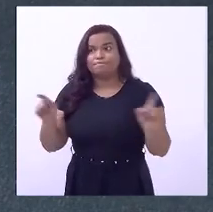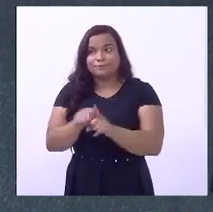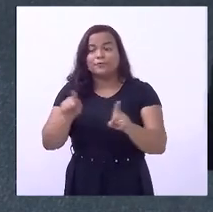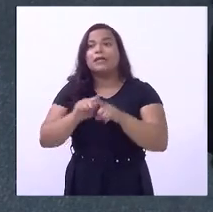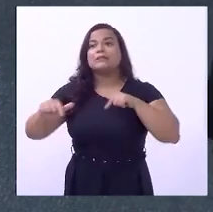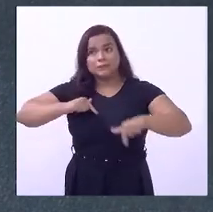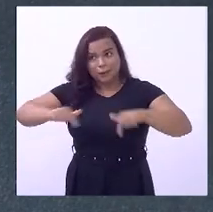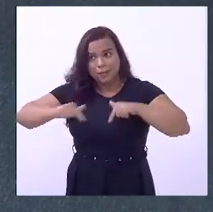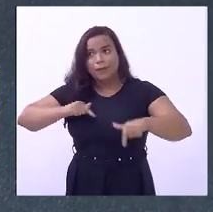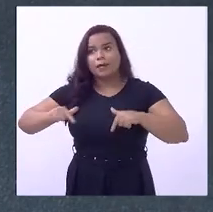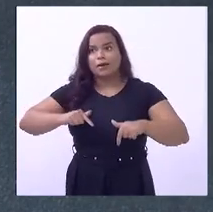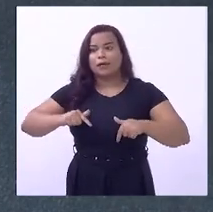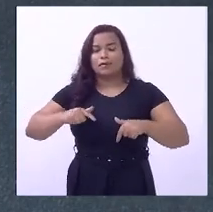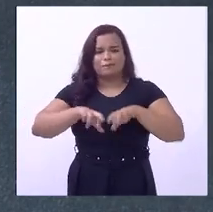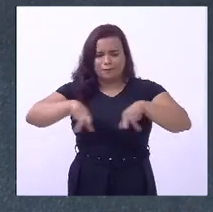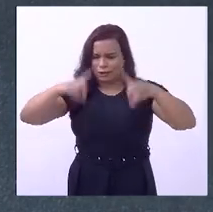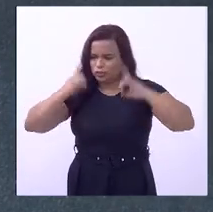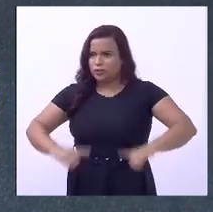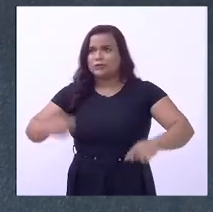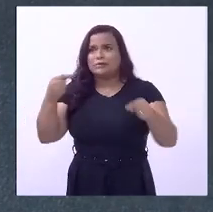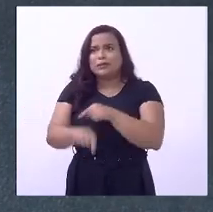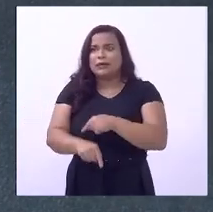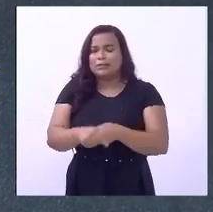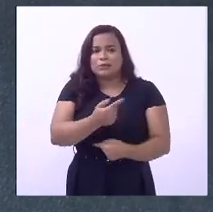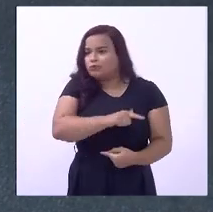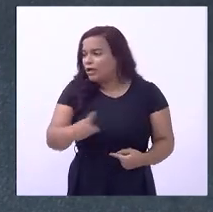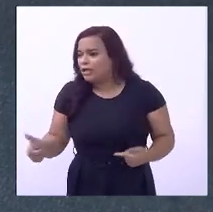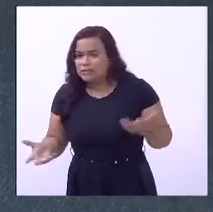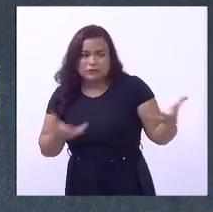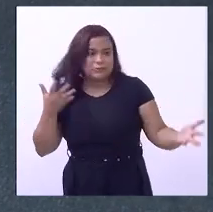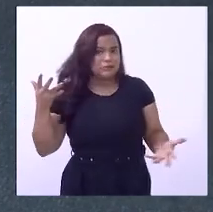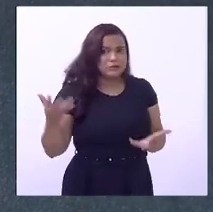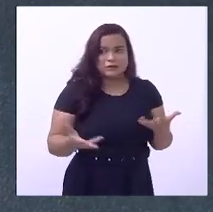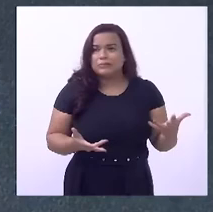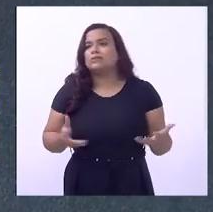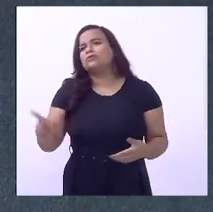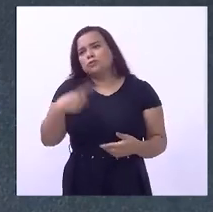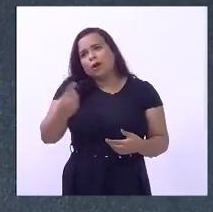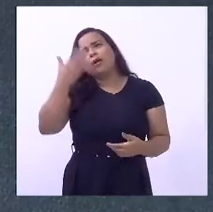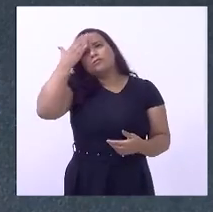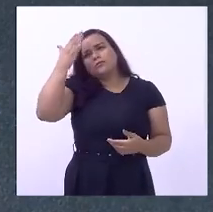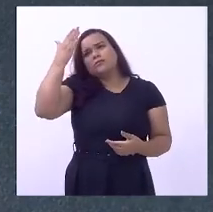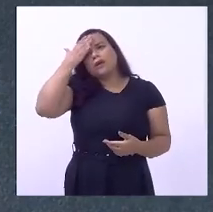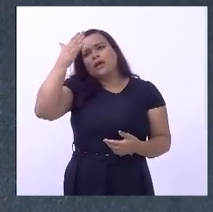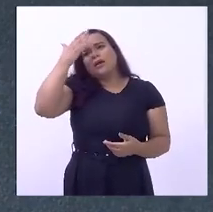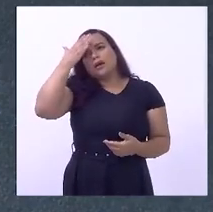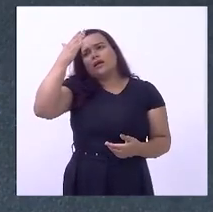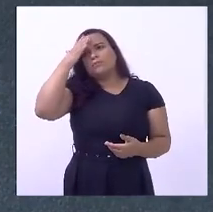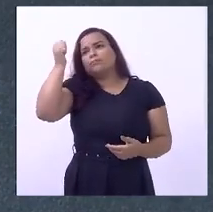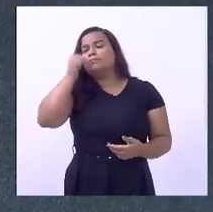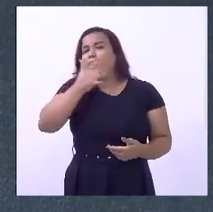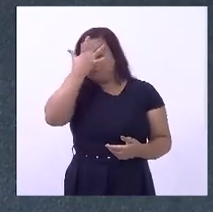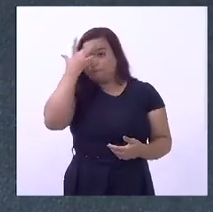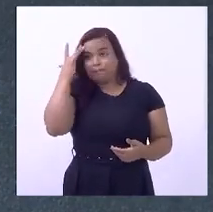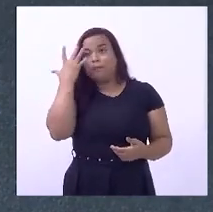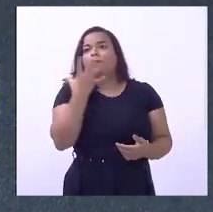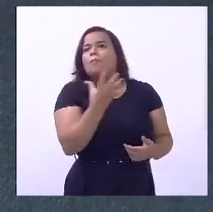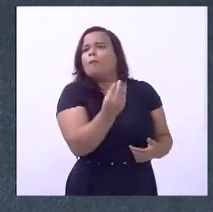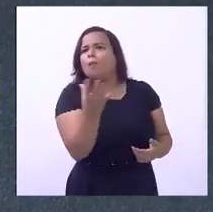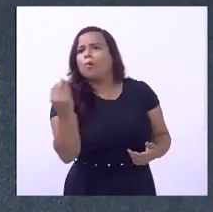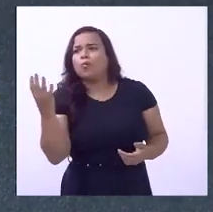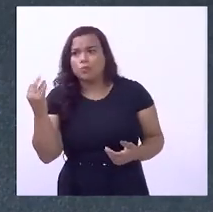trabalhar em condições indignas, sabendo nós o quanto, né, muitas pessoas,